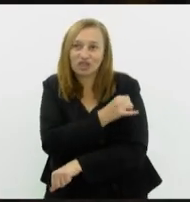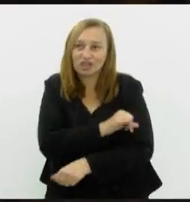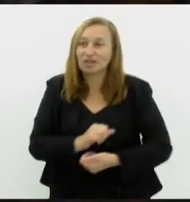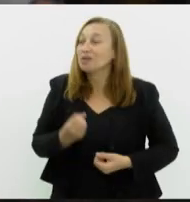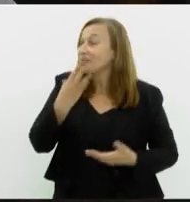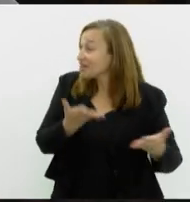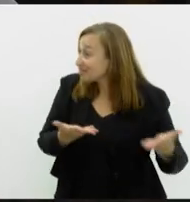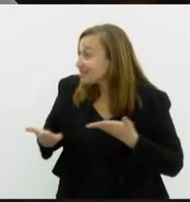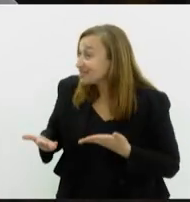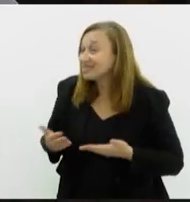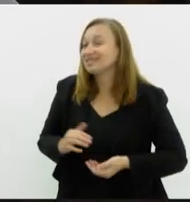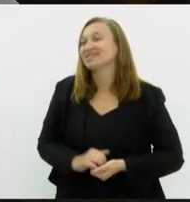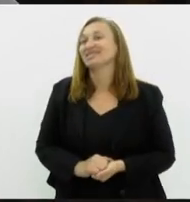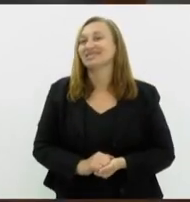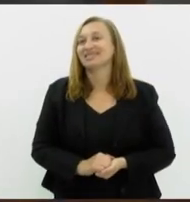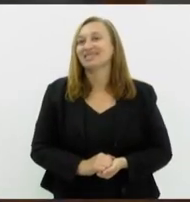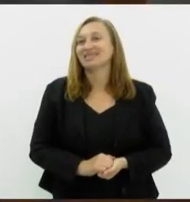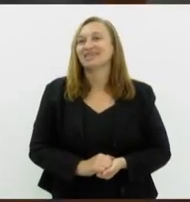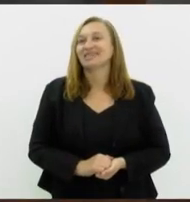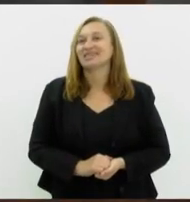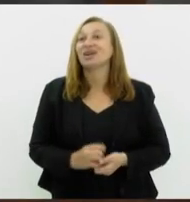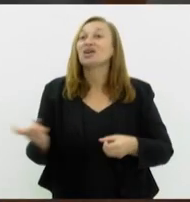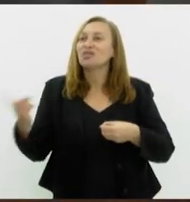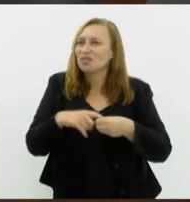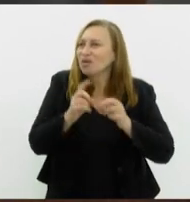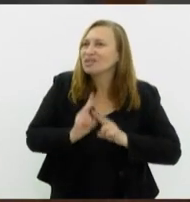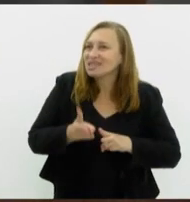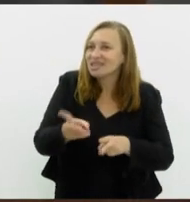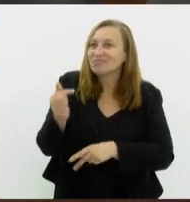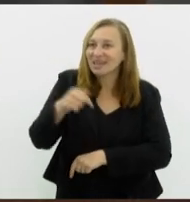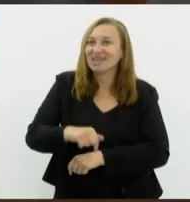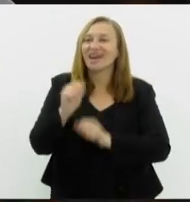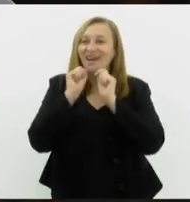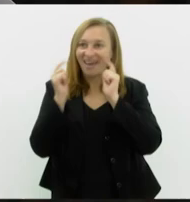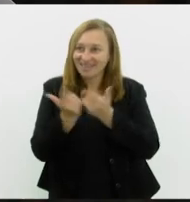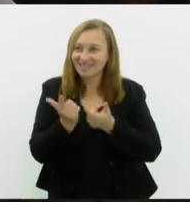Sejam bem-vindos e voltem sempre aqui à LERJ.